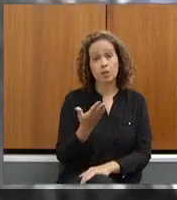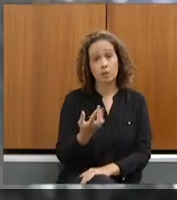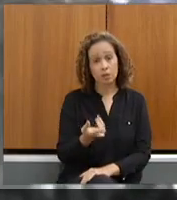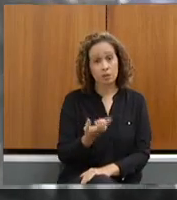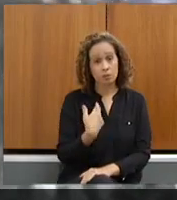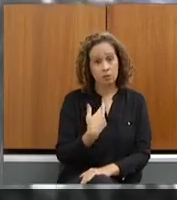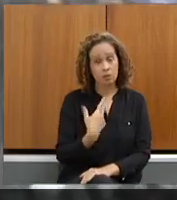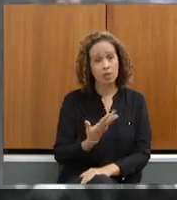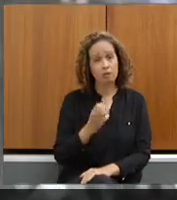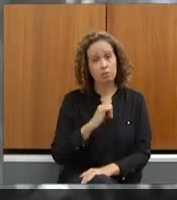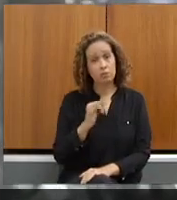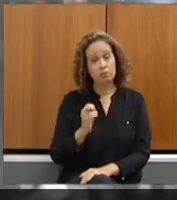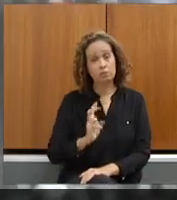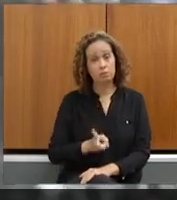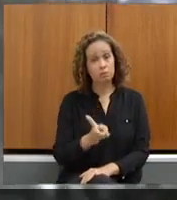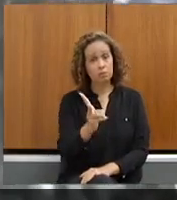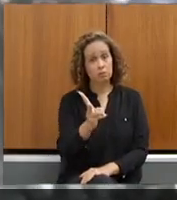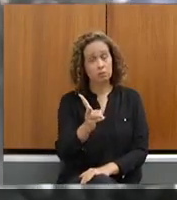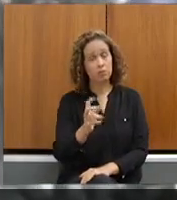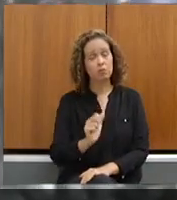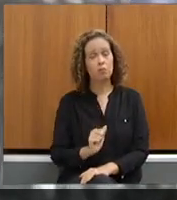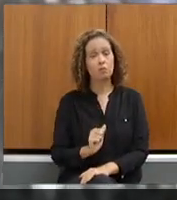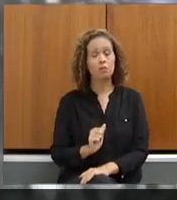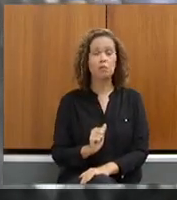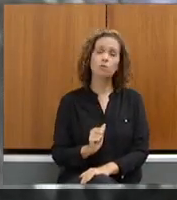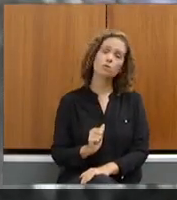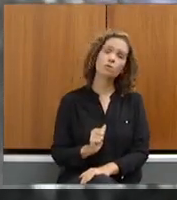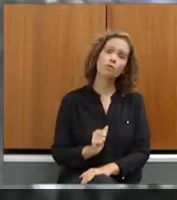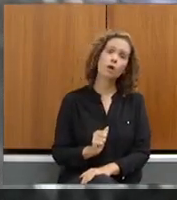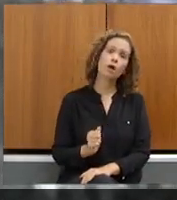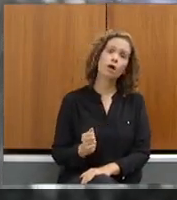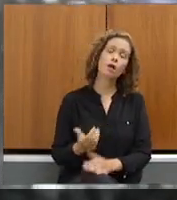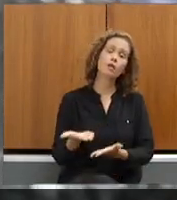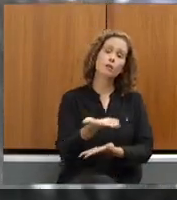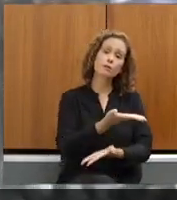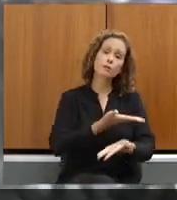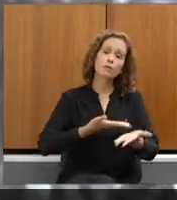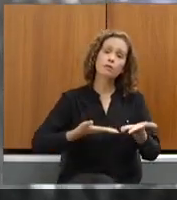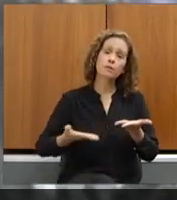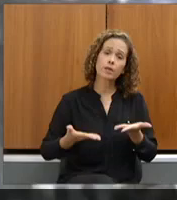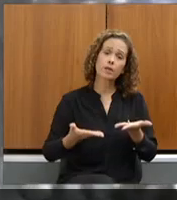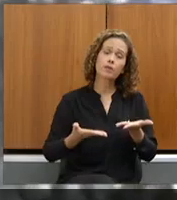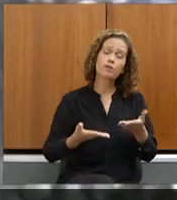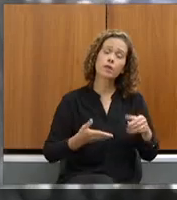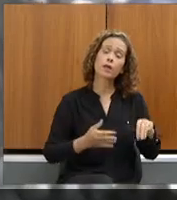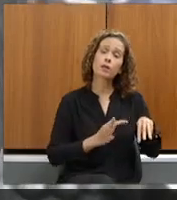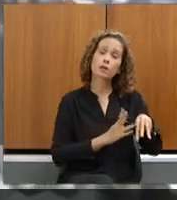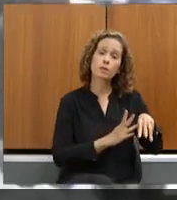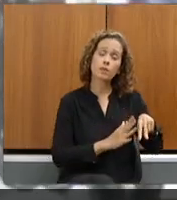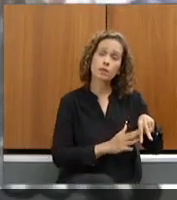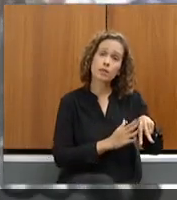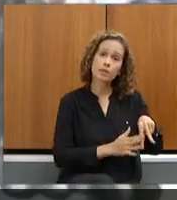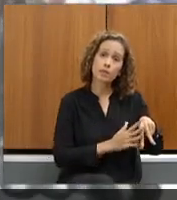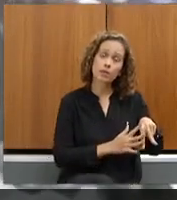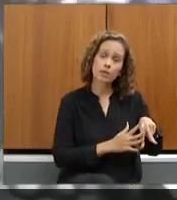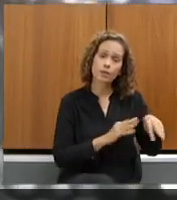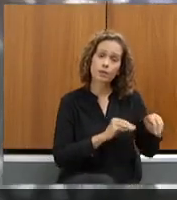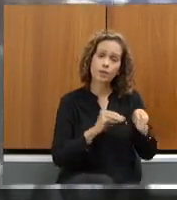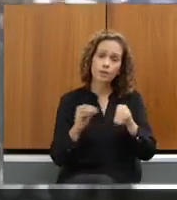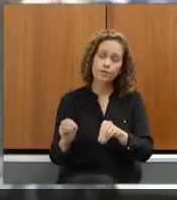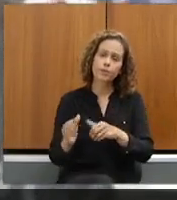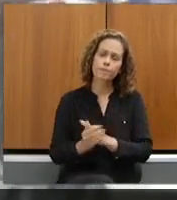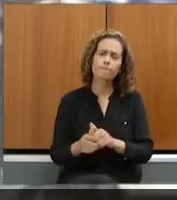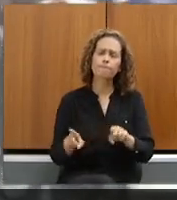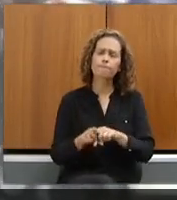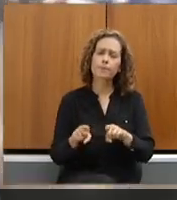responder se vai continuar transferir ser no grupo está em São Paulo né E com